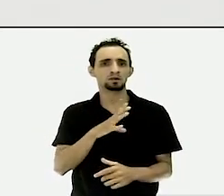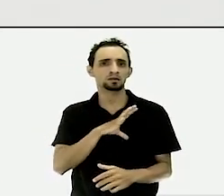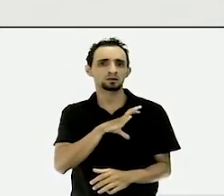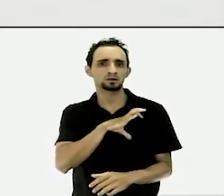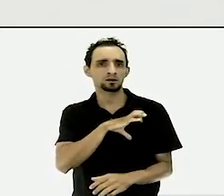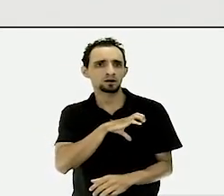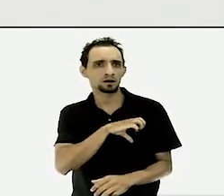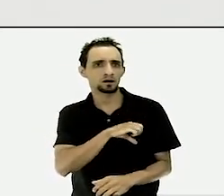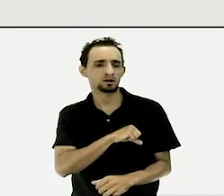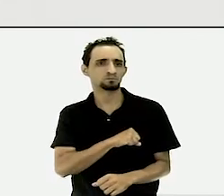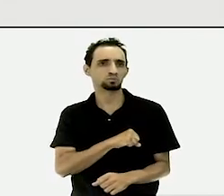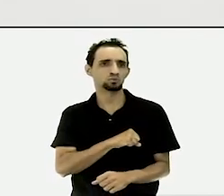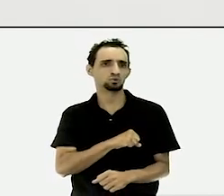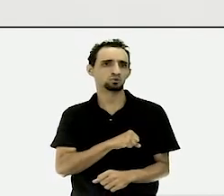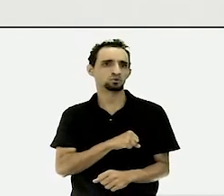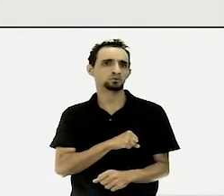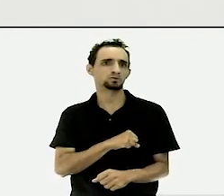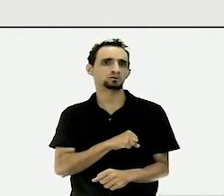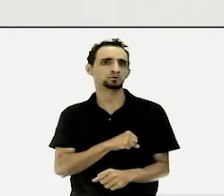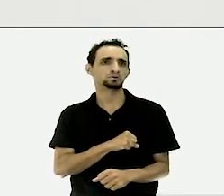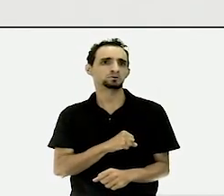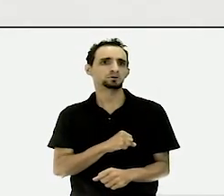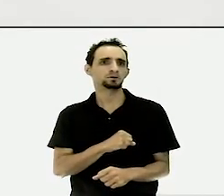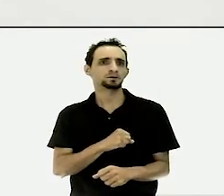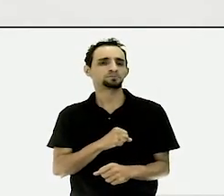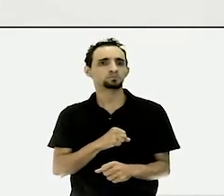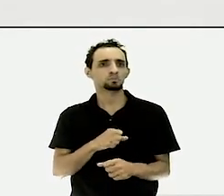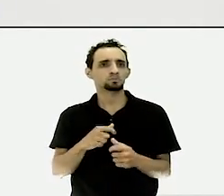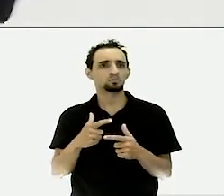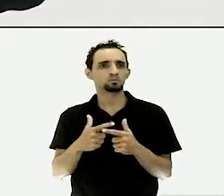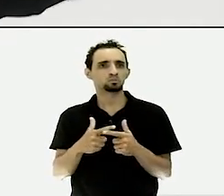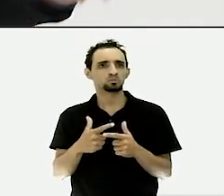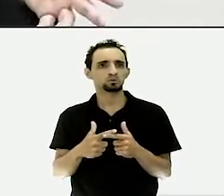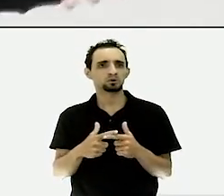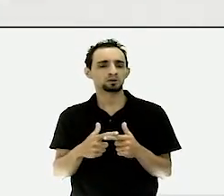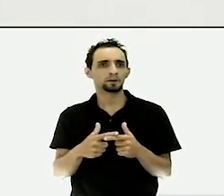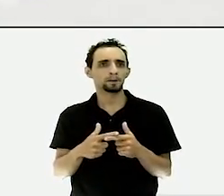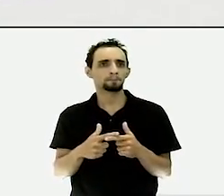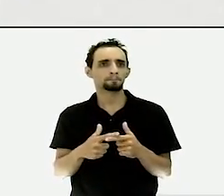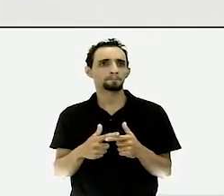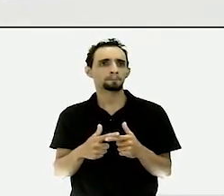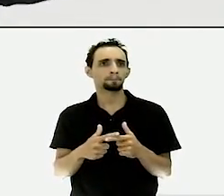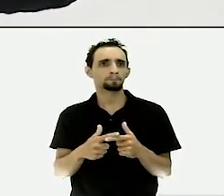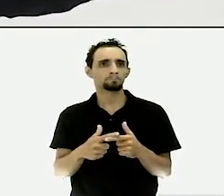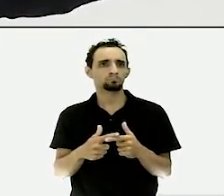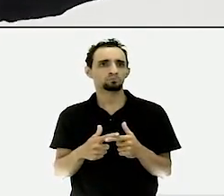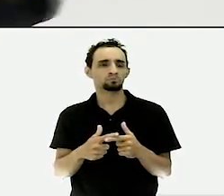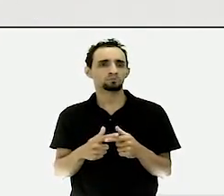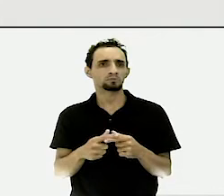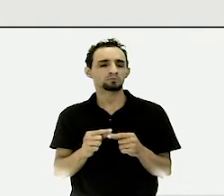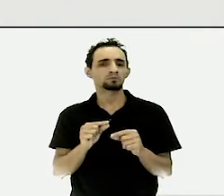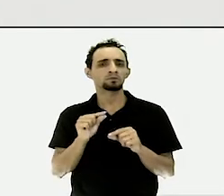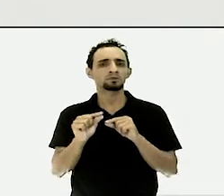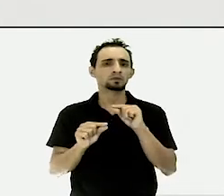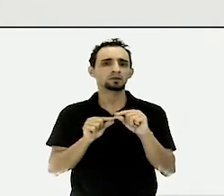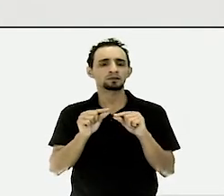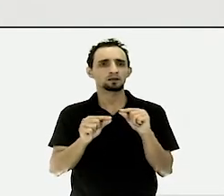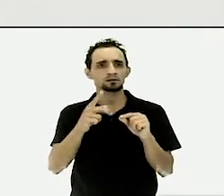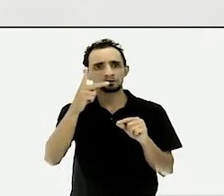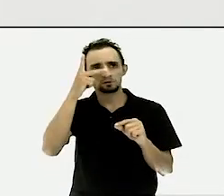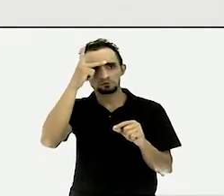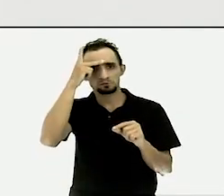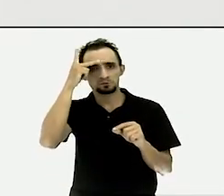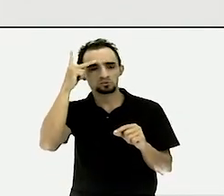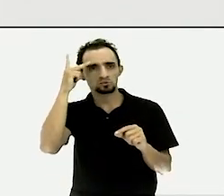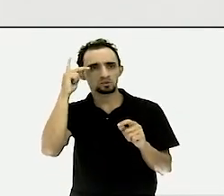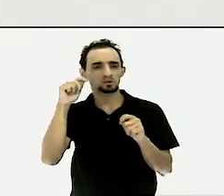repúdio a essa pessoa que... Você me mostrou uma reportagem aqui, fiquei... Quem é que não se revolta? Eu tenho filha, eu tenho neto, eu